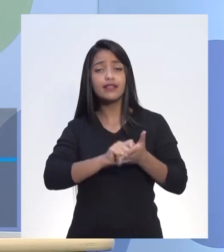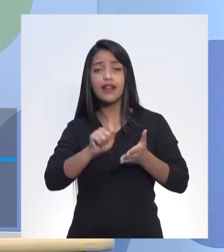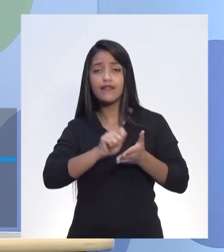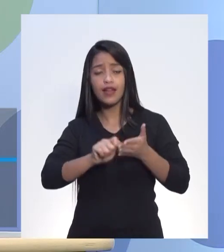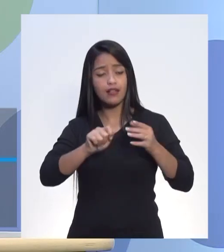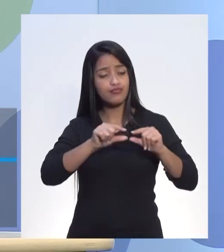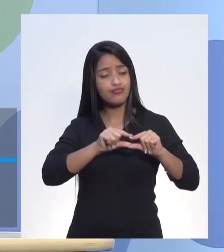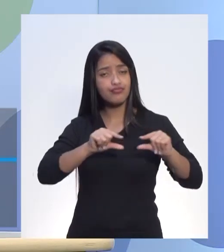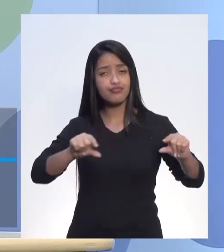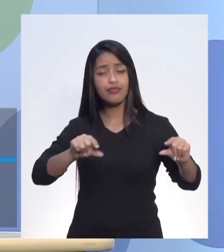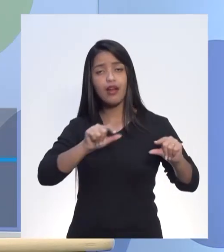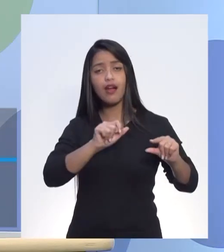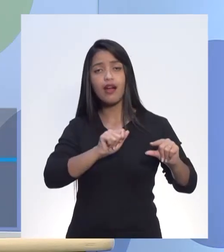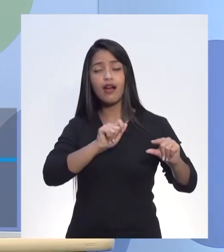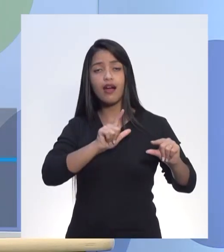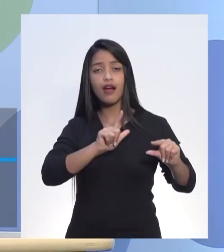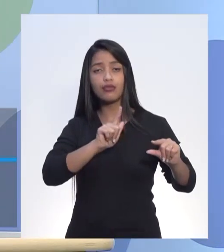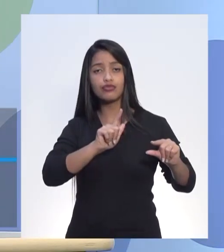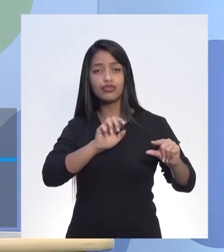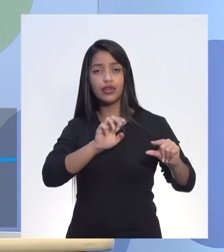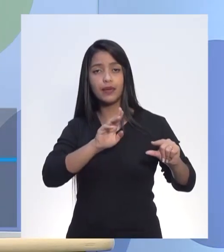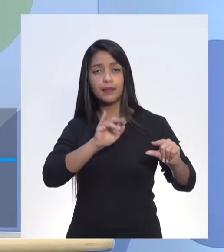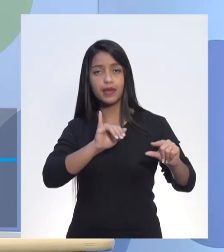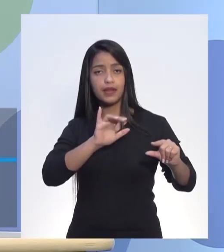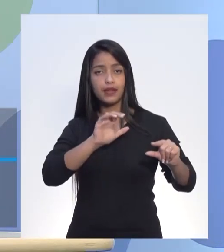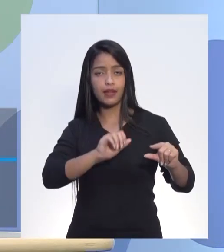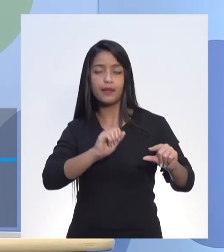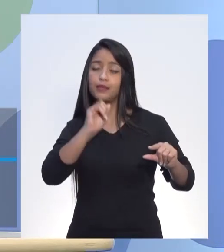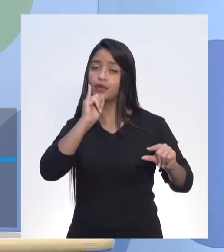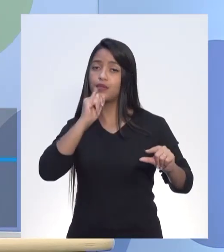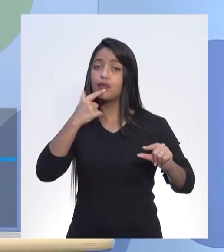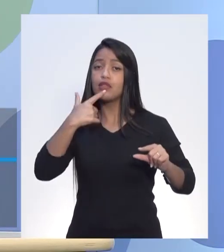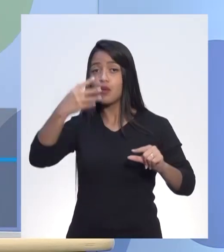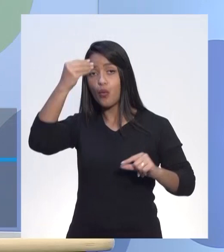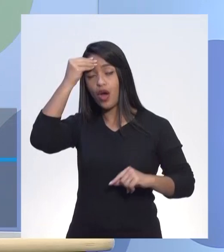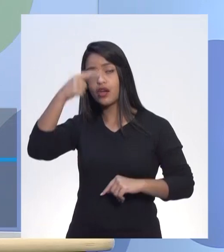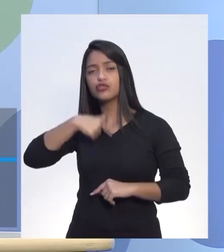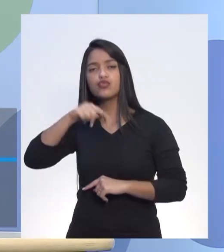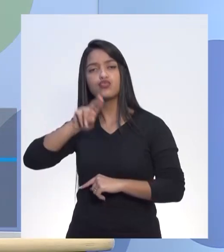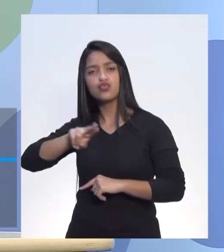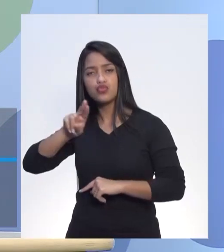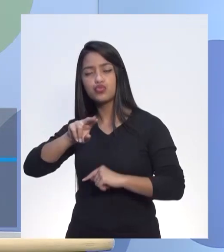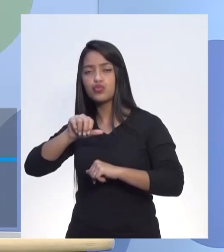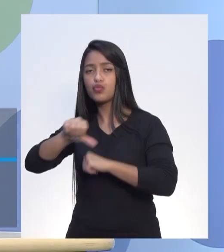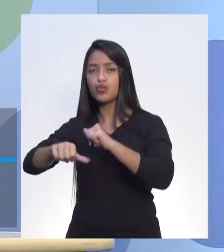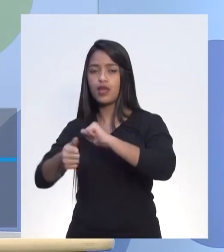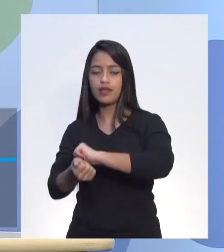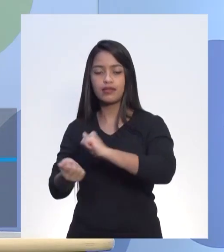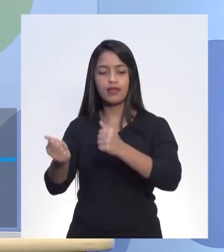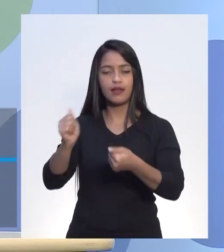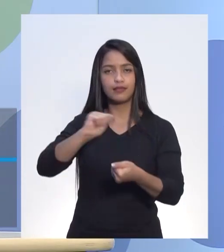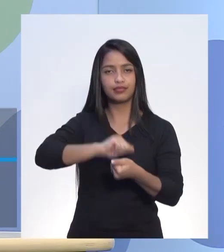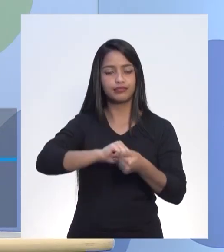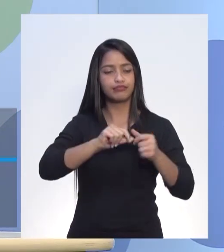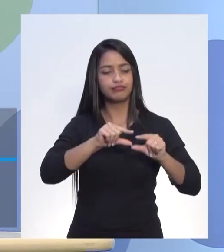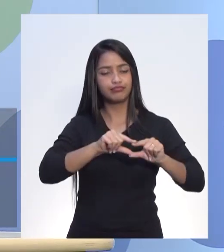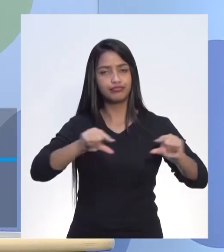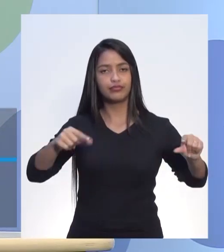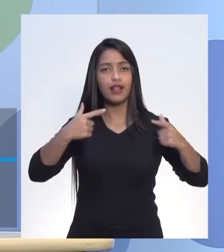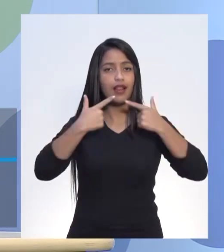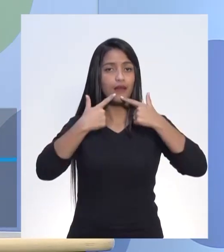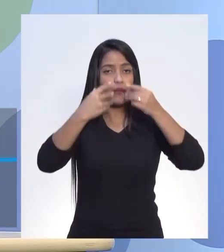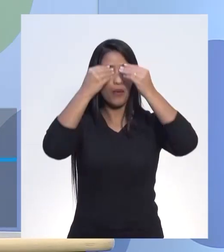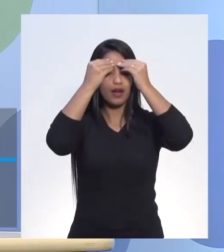da linguagem usual para a matemática, utilizando letras. Ou seja, né, você converter, né, você